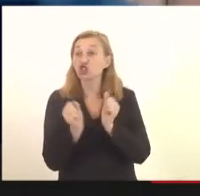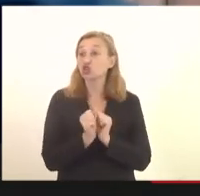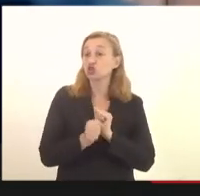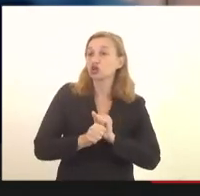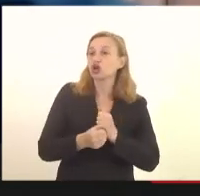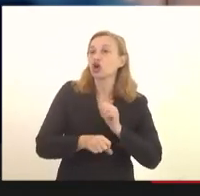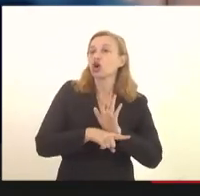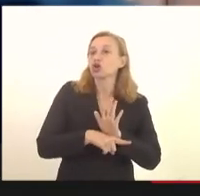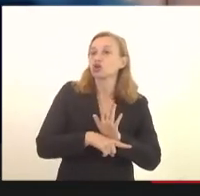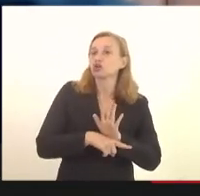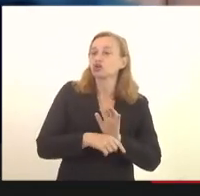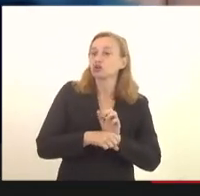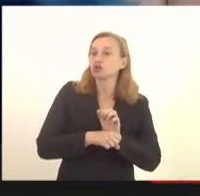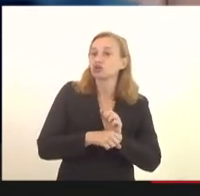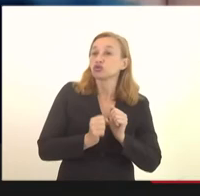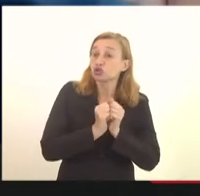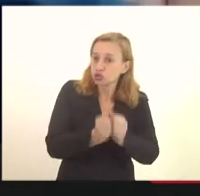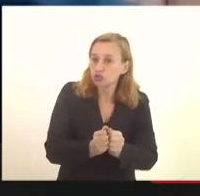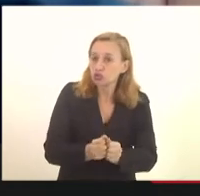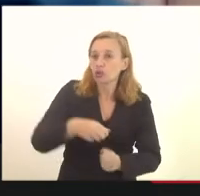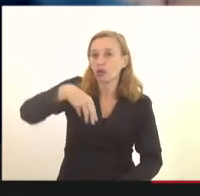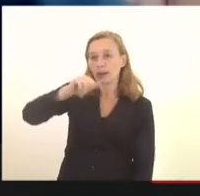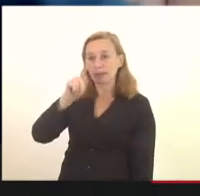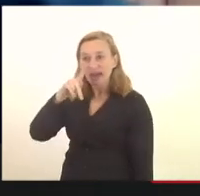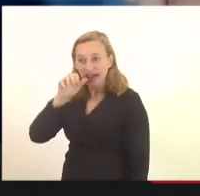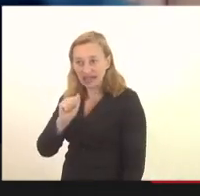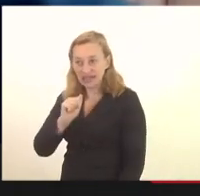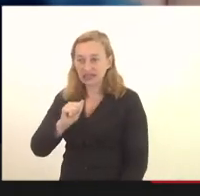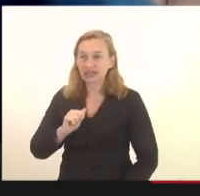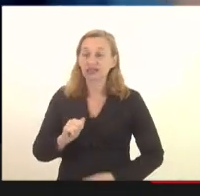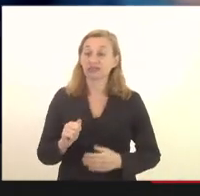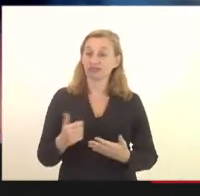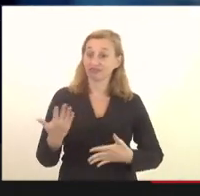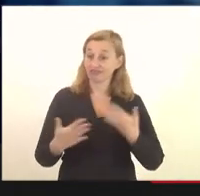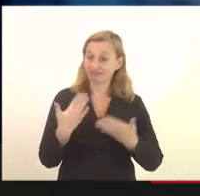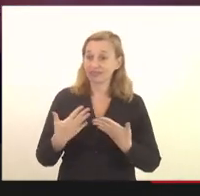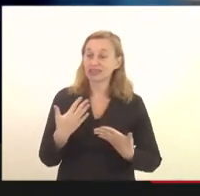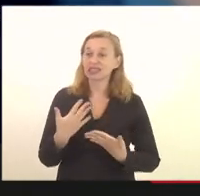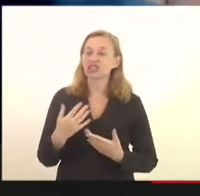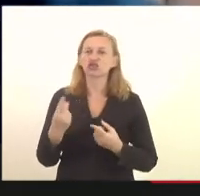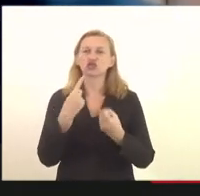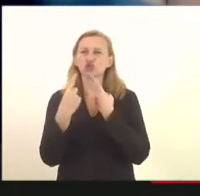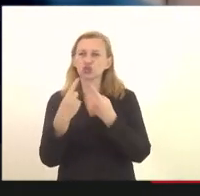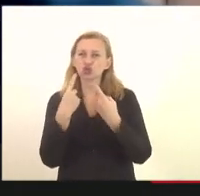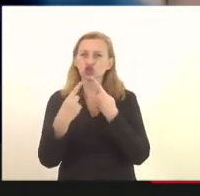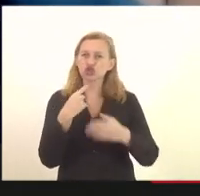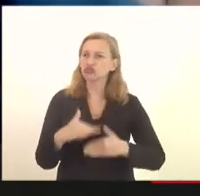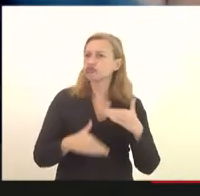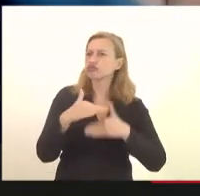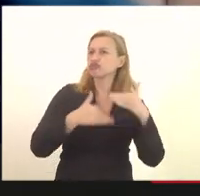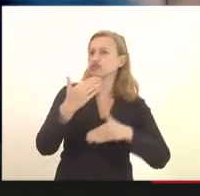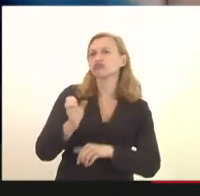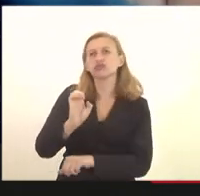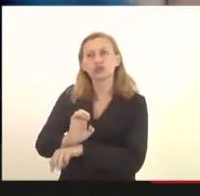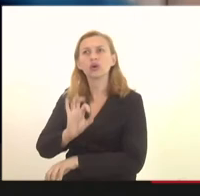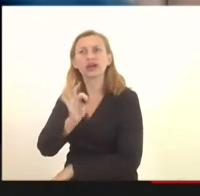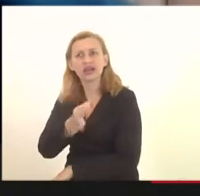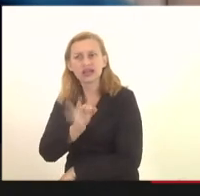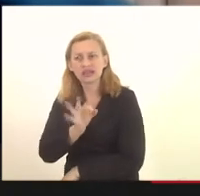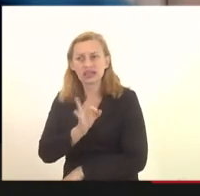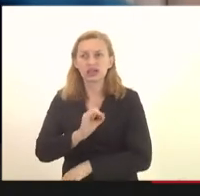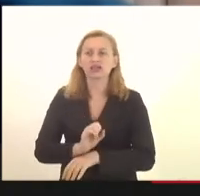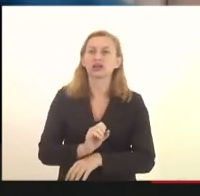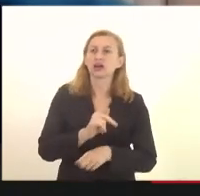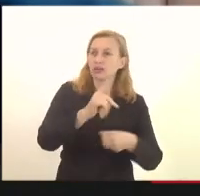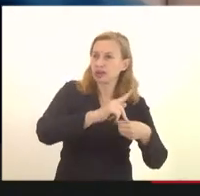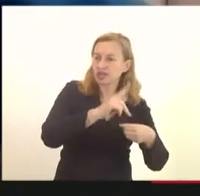Magda Chambriá, tem esse privilégio. E, na verdade, a gente procura estar discutindo aí o desenvolvimento do Estado, e é claro que o complexo petróleo